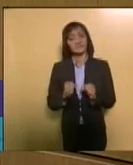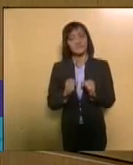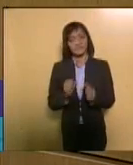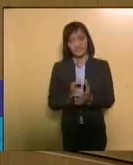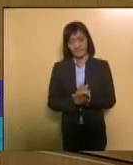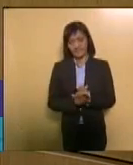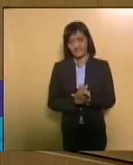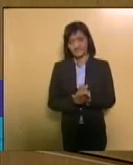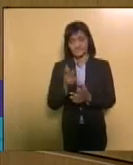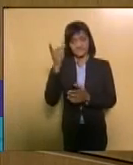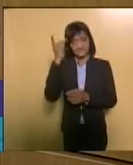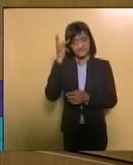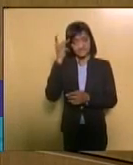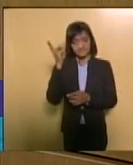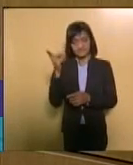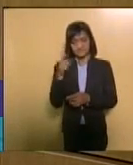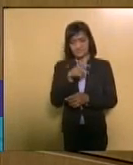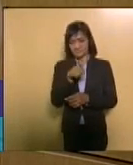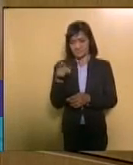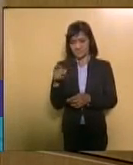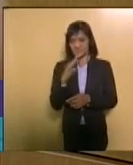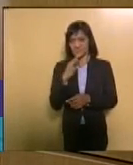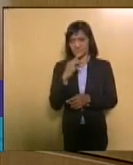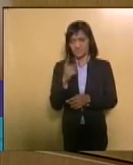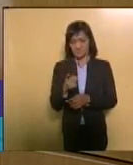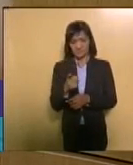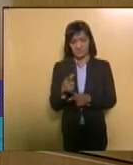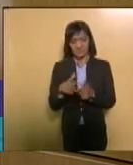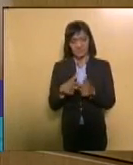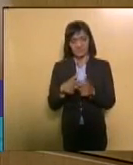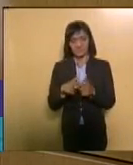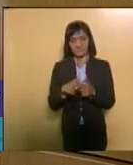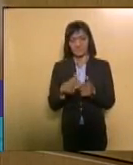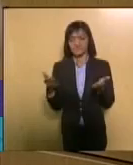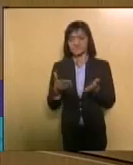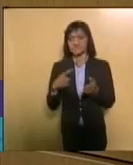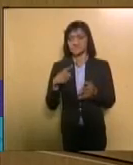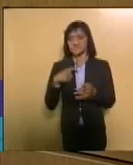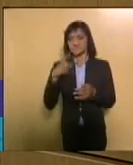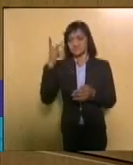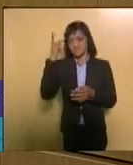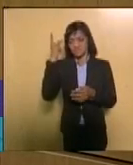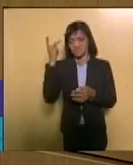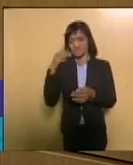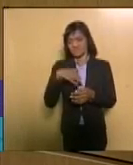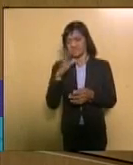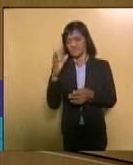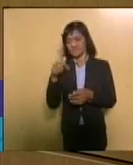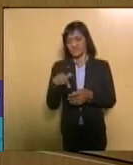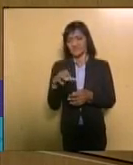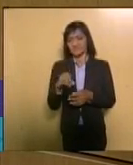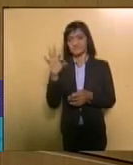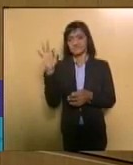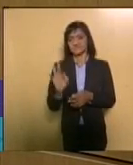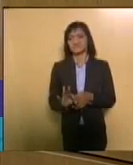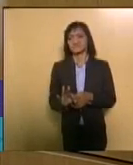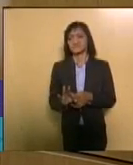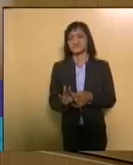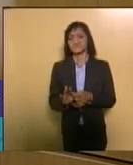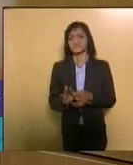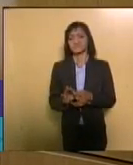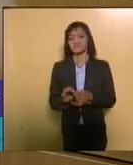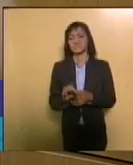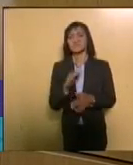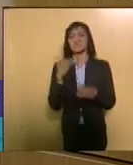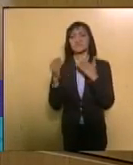primeiro caso é São Paulo eu não sei se vocês conhecem muito do caso de São Paulo São Paulo teve uma redução de mais de 70% dos homicídios entre 2000